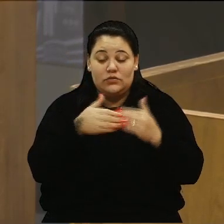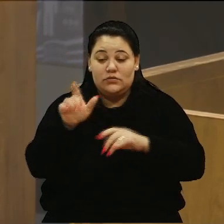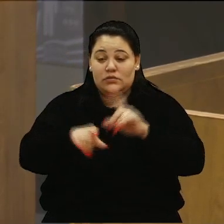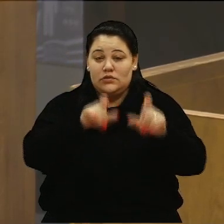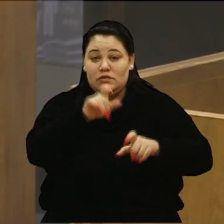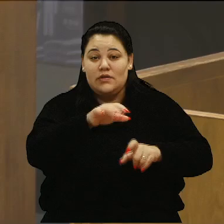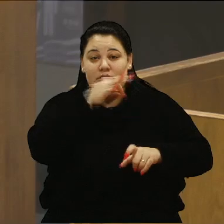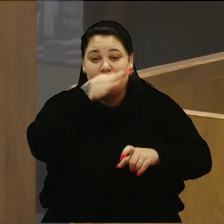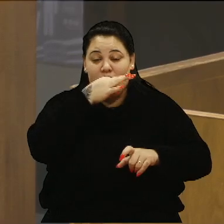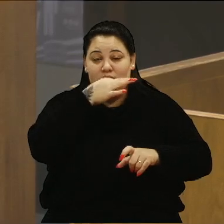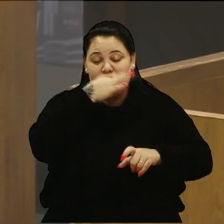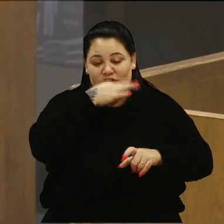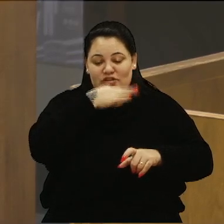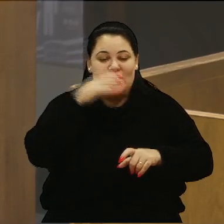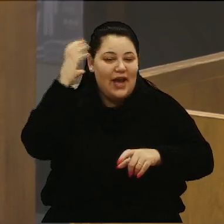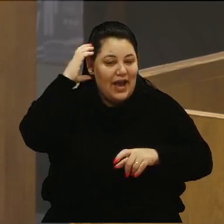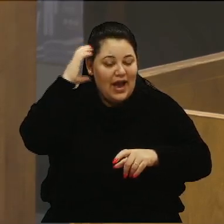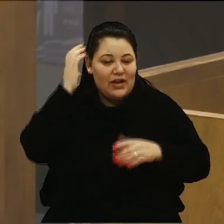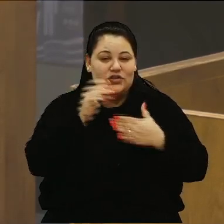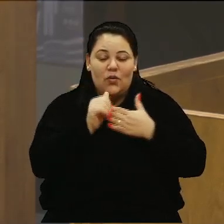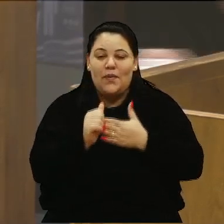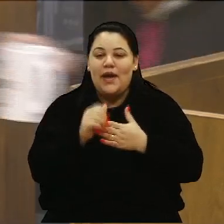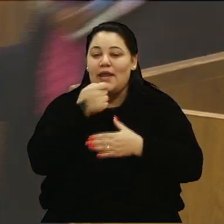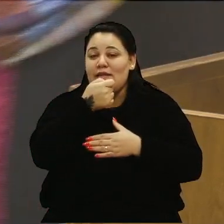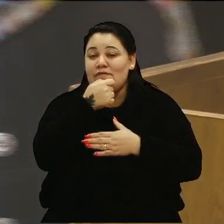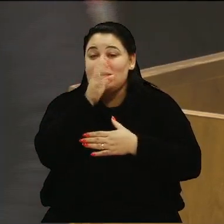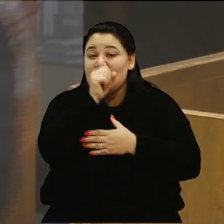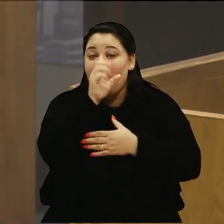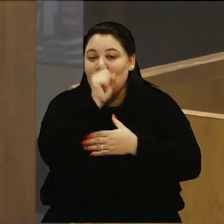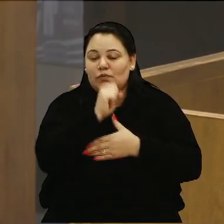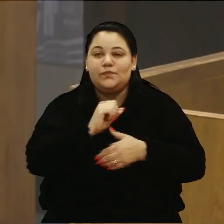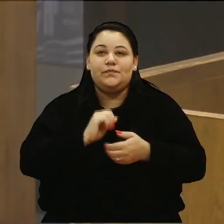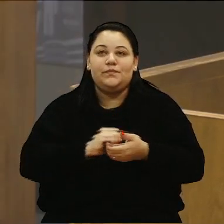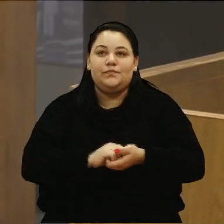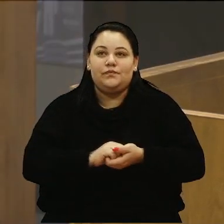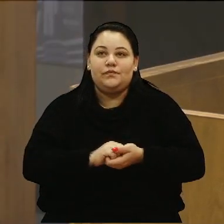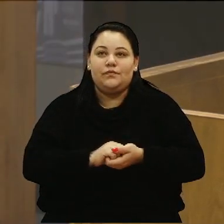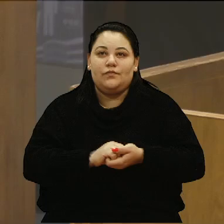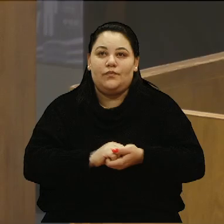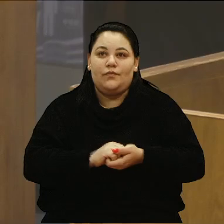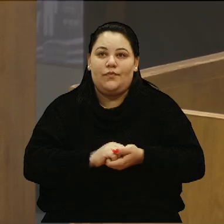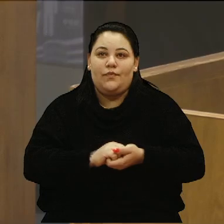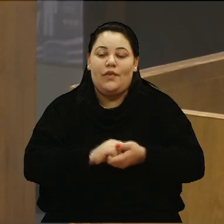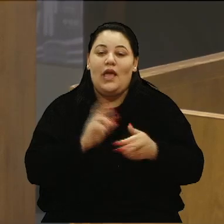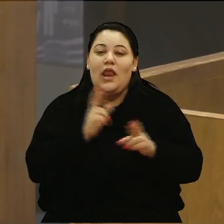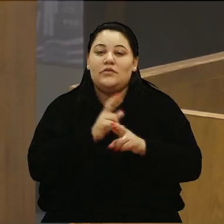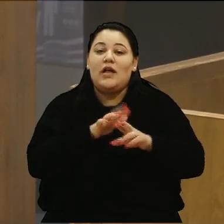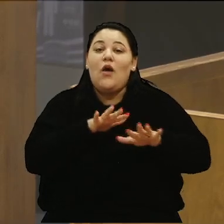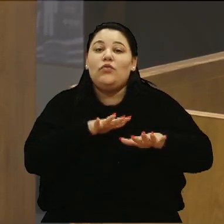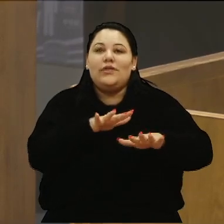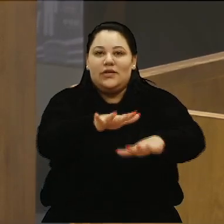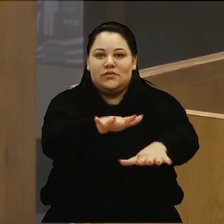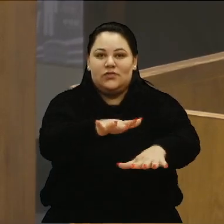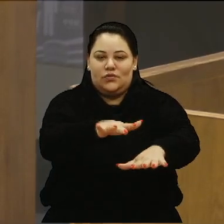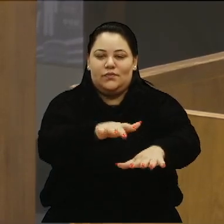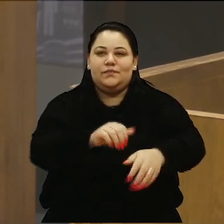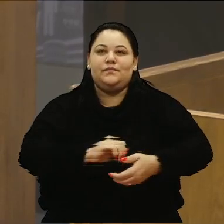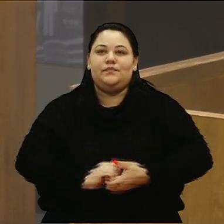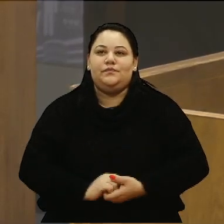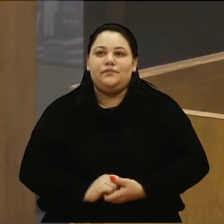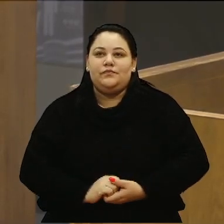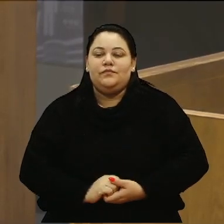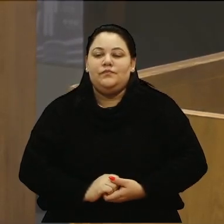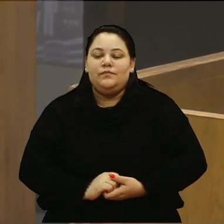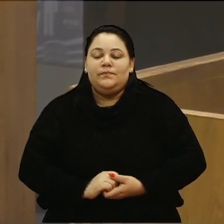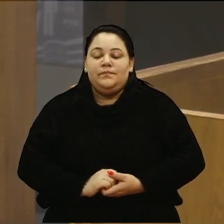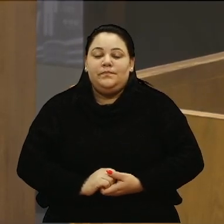que acompanharam a minha entrevista no sábado a respeito de trânsito. Senhoras e